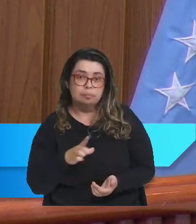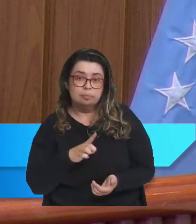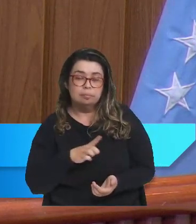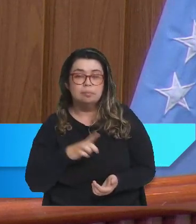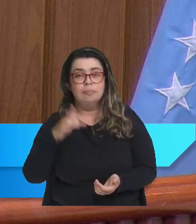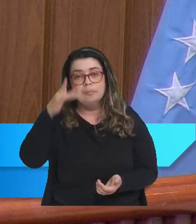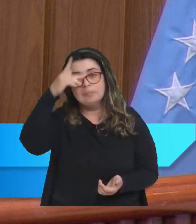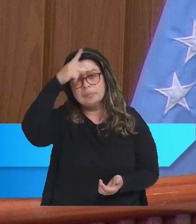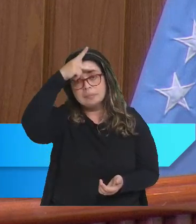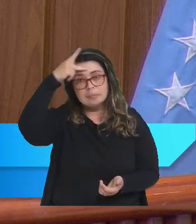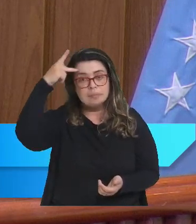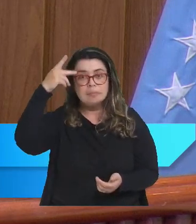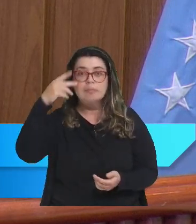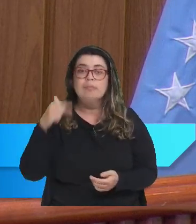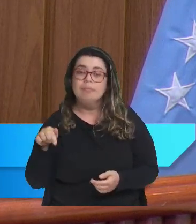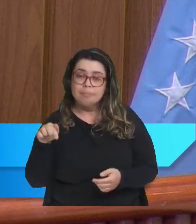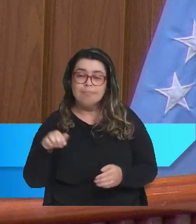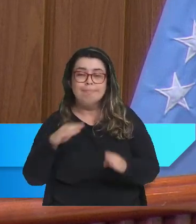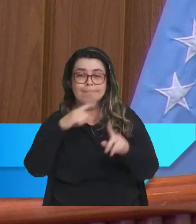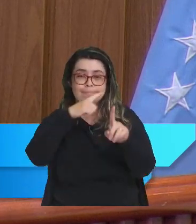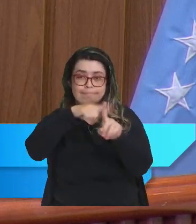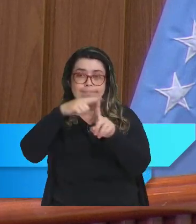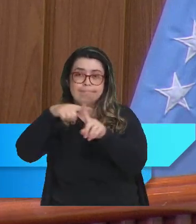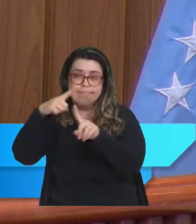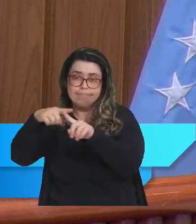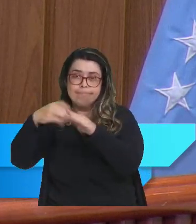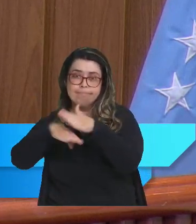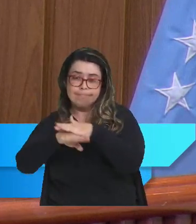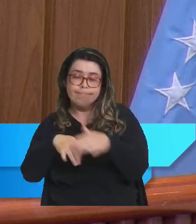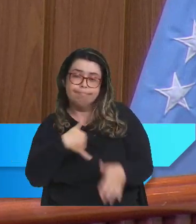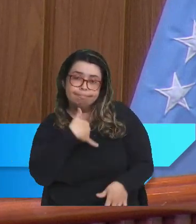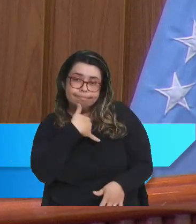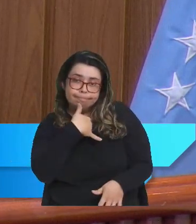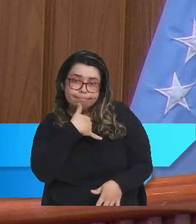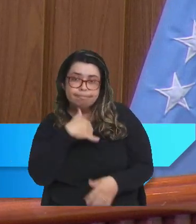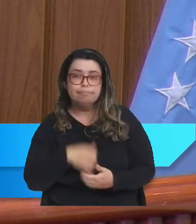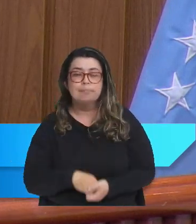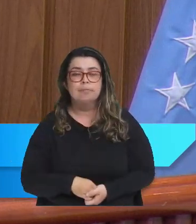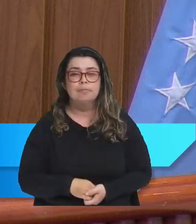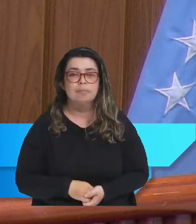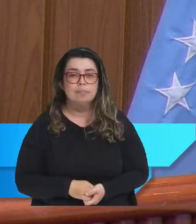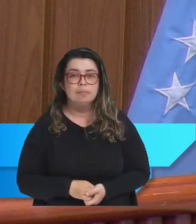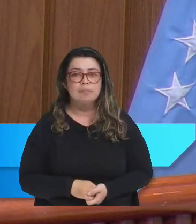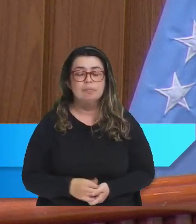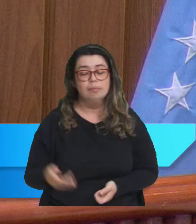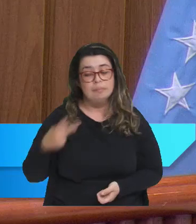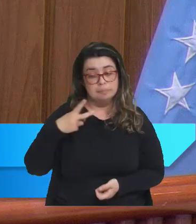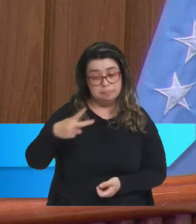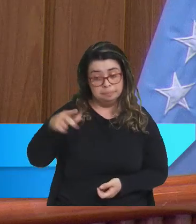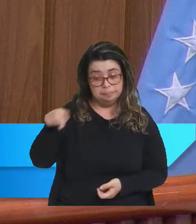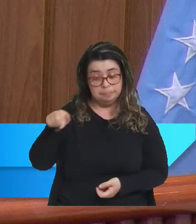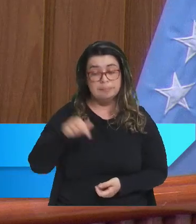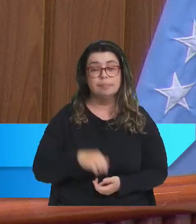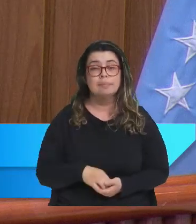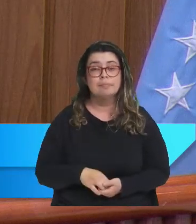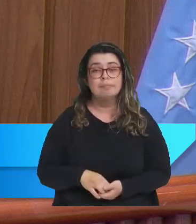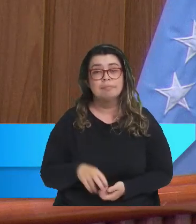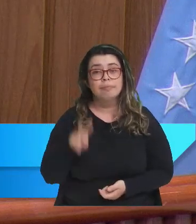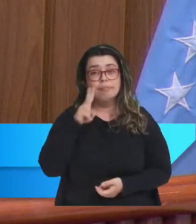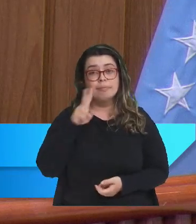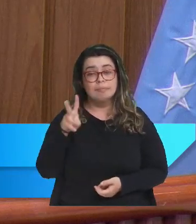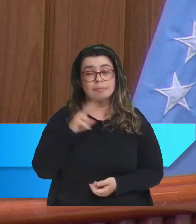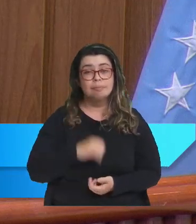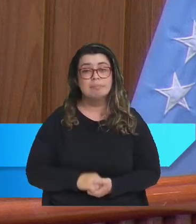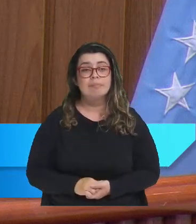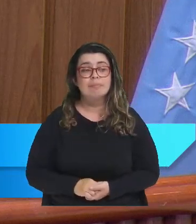cemitério. E é muito triste quando nós vemos uma pessoa que nós chegamos até o cemitério e vemos que ali